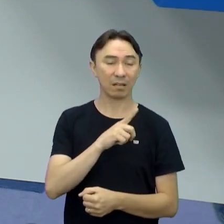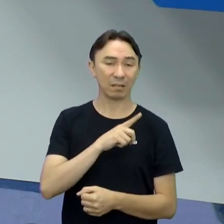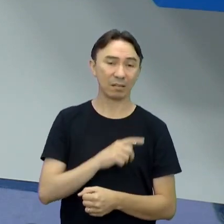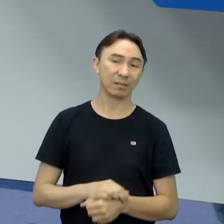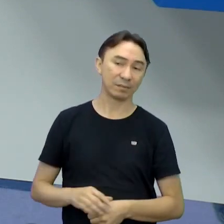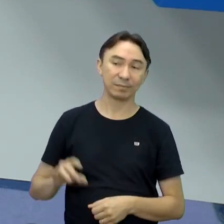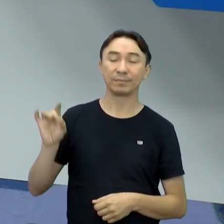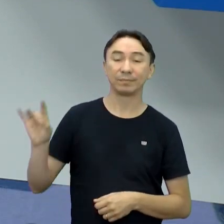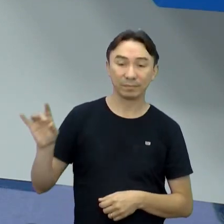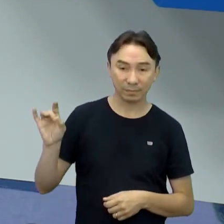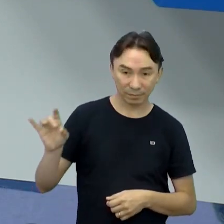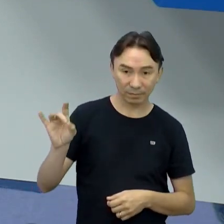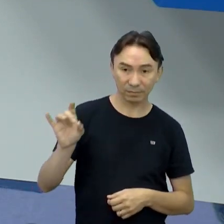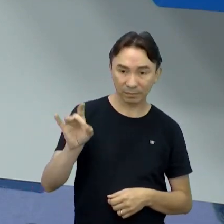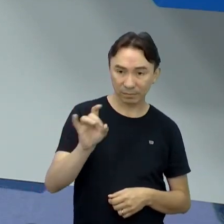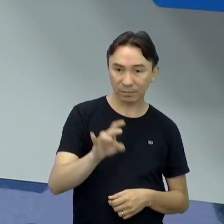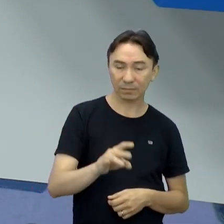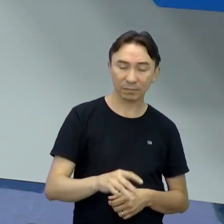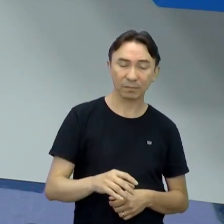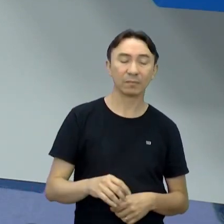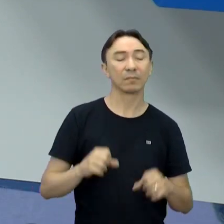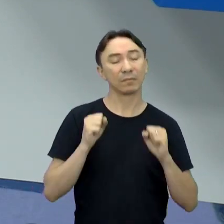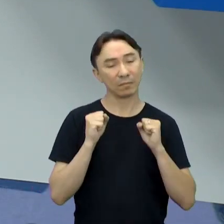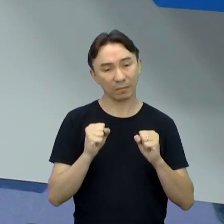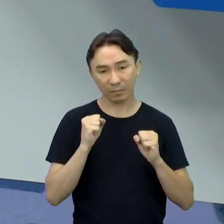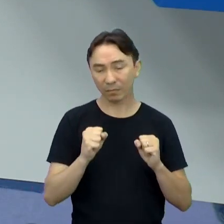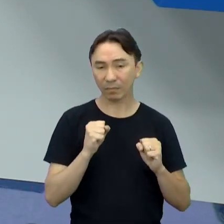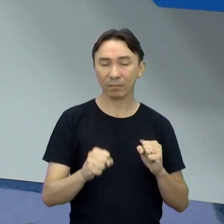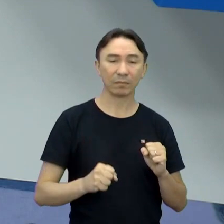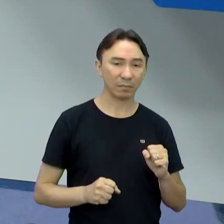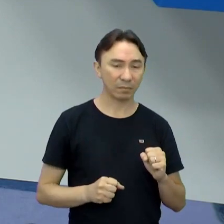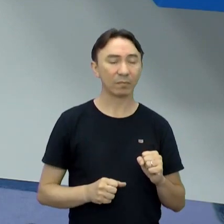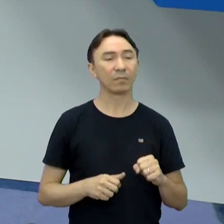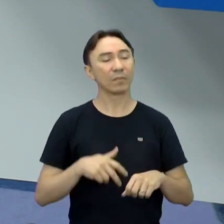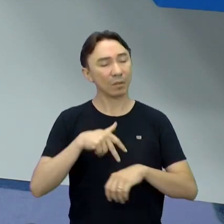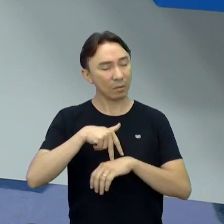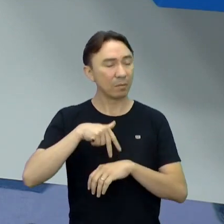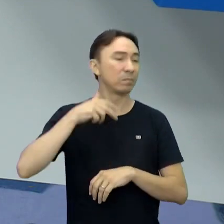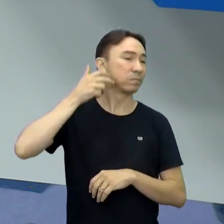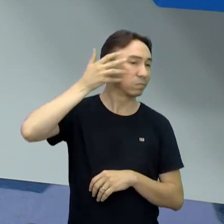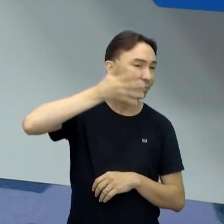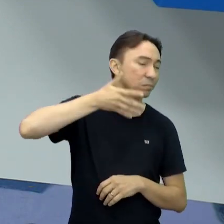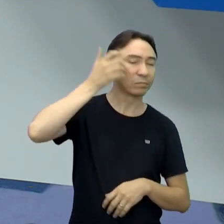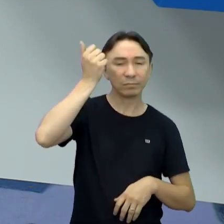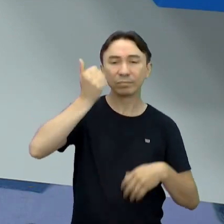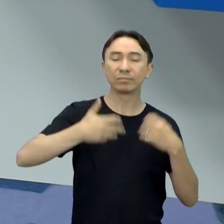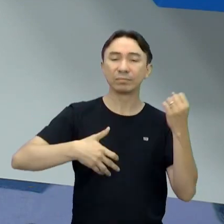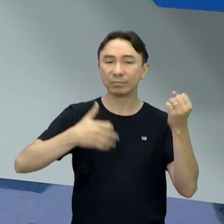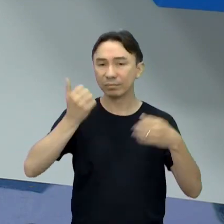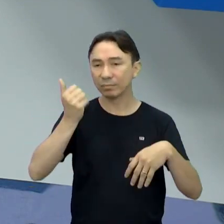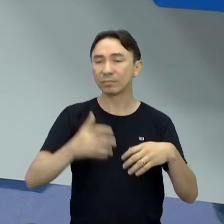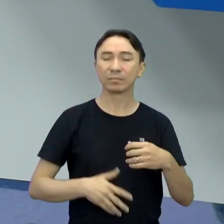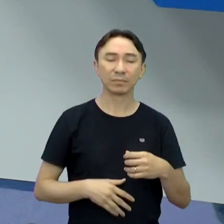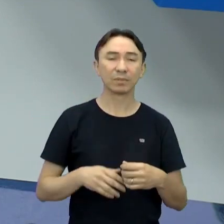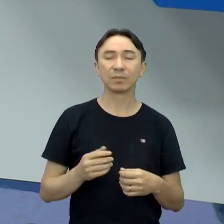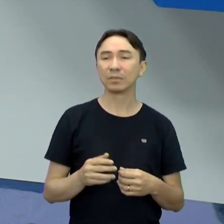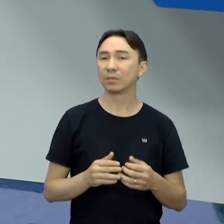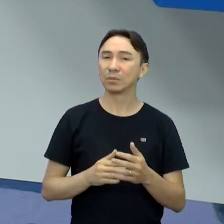um deles vai ter a sua palavra lá, dizendo, né, o que tudo